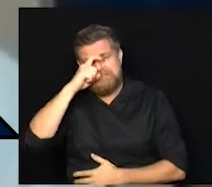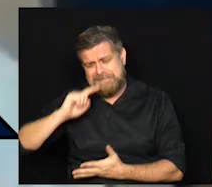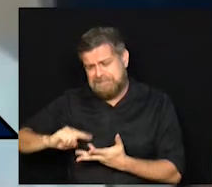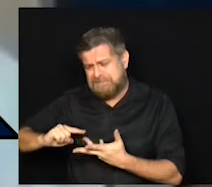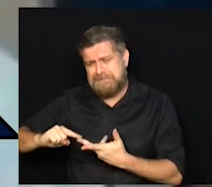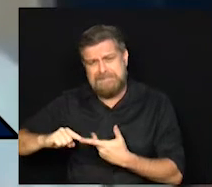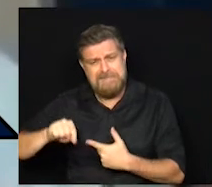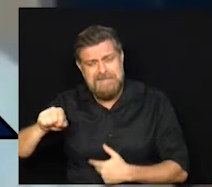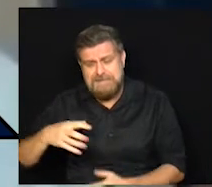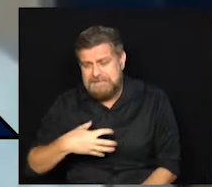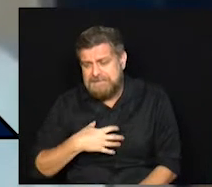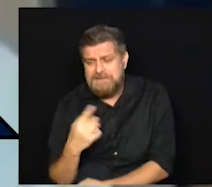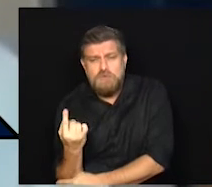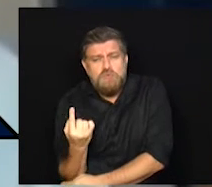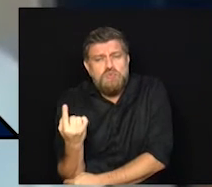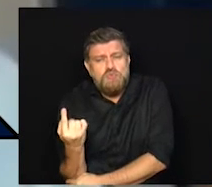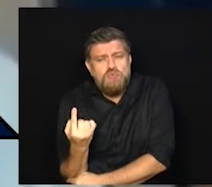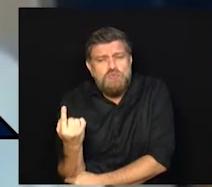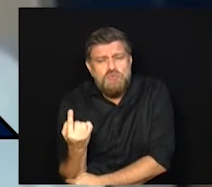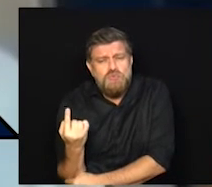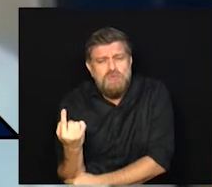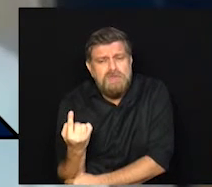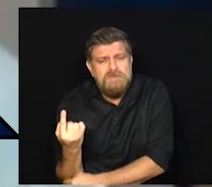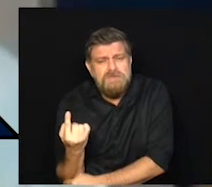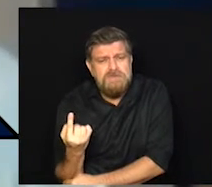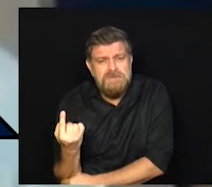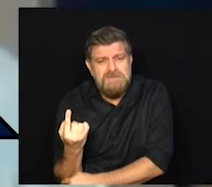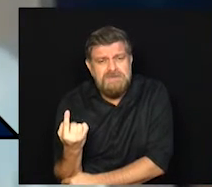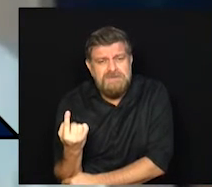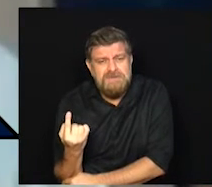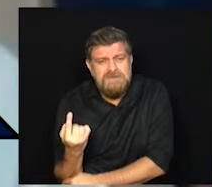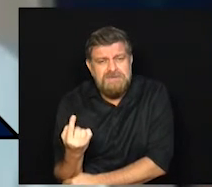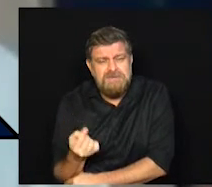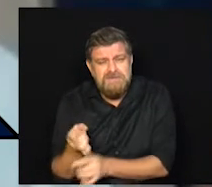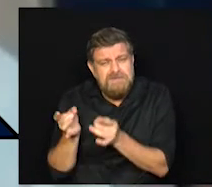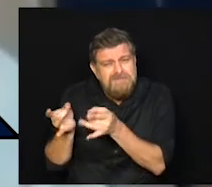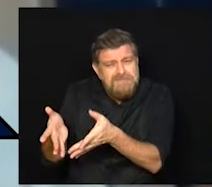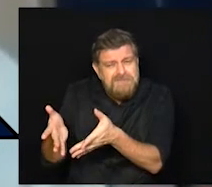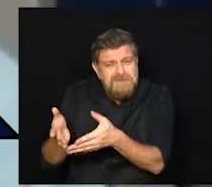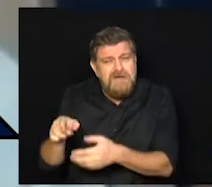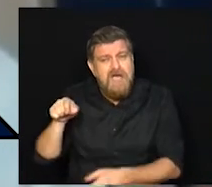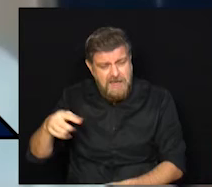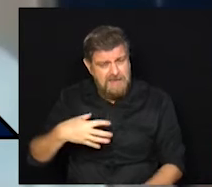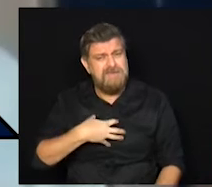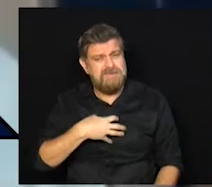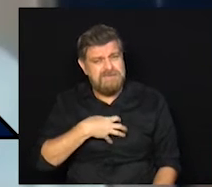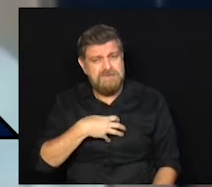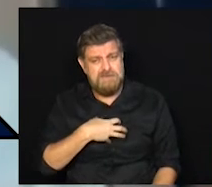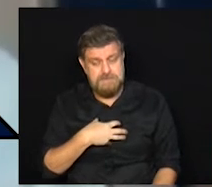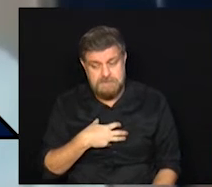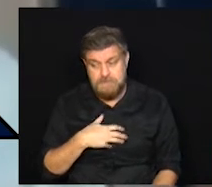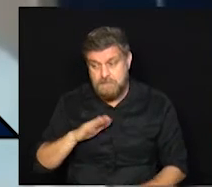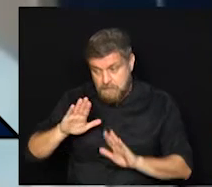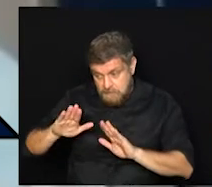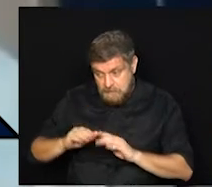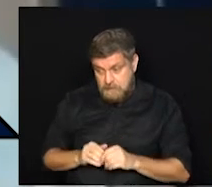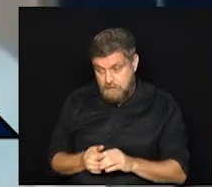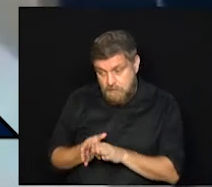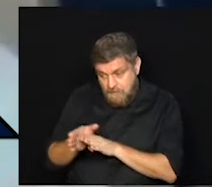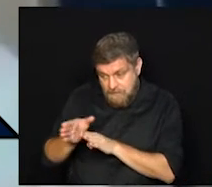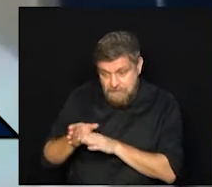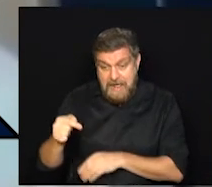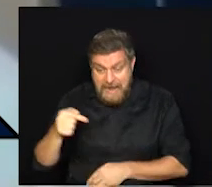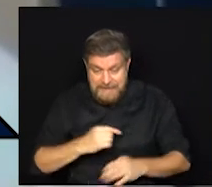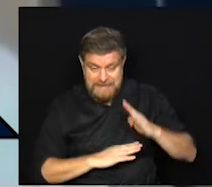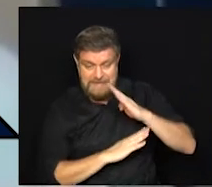tão sozinha, tão, assim, desamparada. Eu disse naquela oportunidade para ela que a nossa Câmara tinha uma comissão